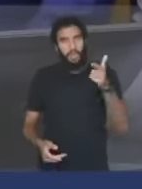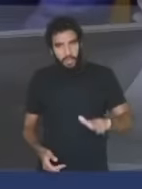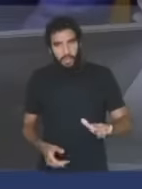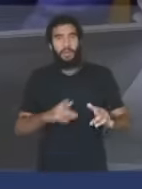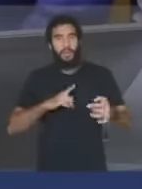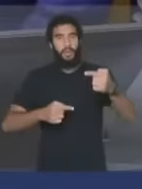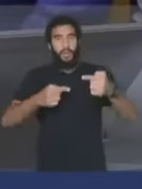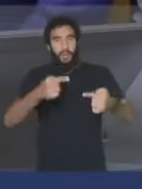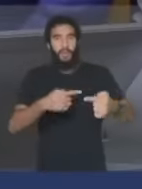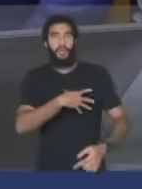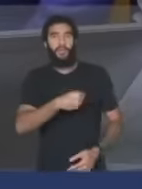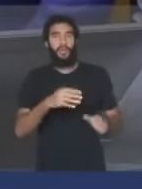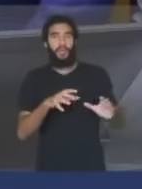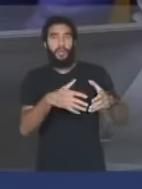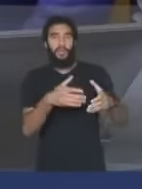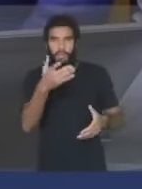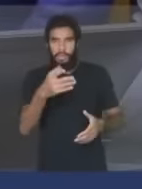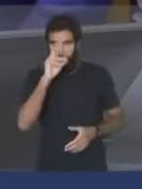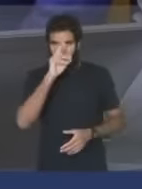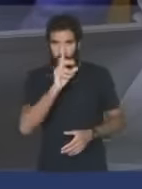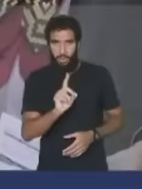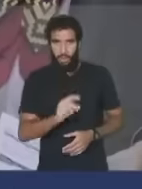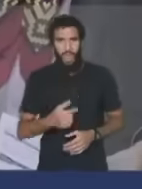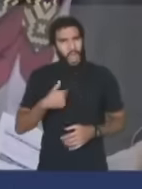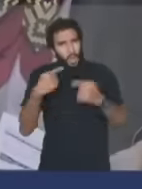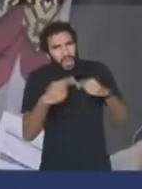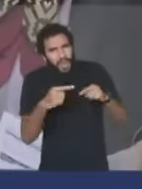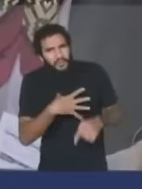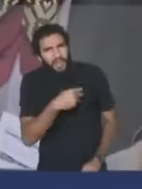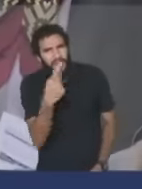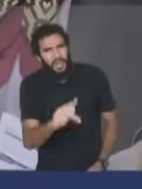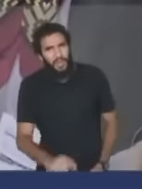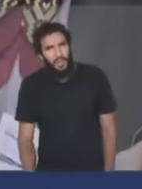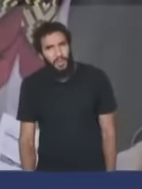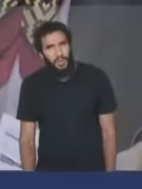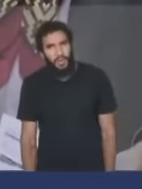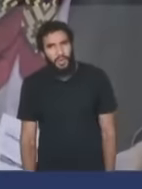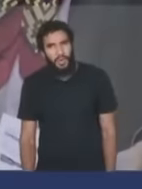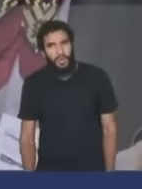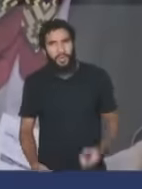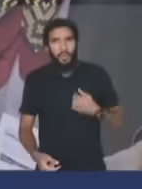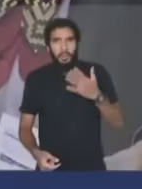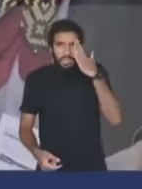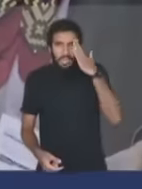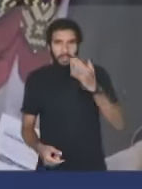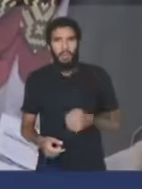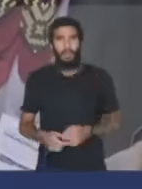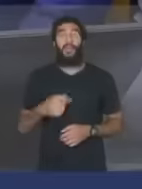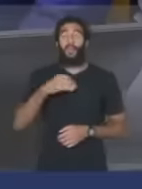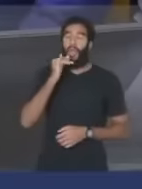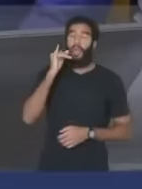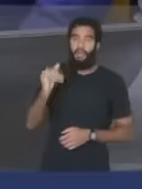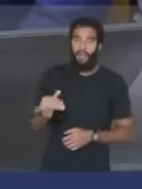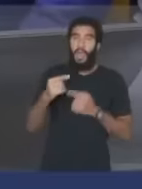meu filho em uma comissão, Vossa Excelência talvez não se lembre. Mas eu ataquei o seu filho? Em algum momento, não, só para saber. Eu já te disse, eu não disse a palavra atacar.